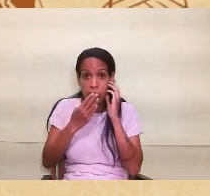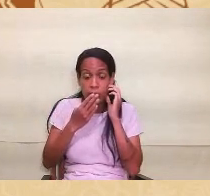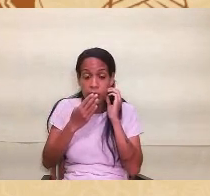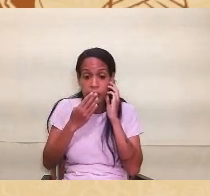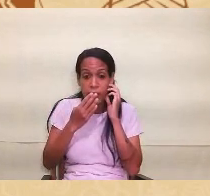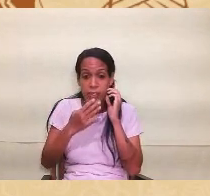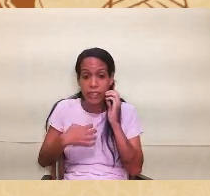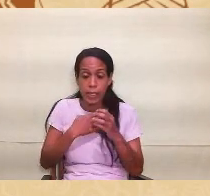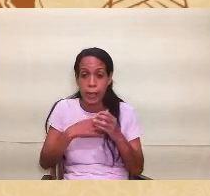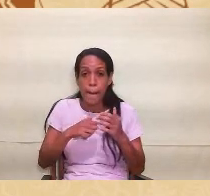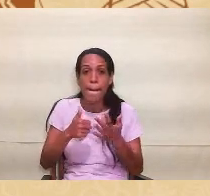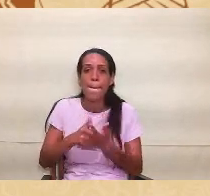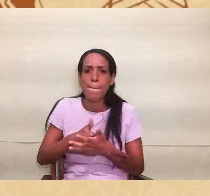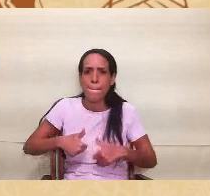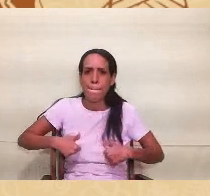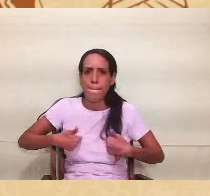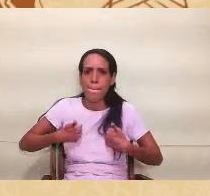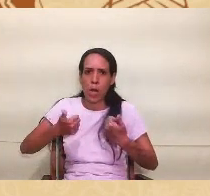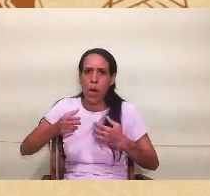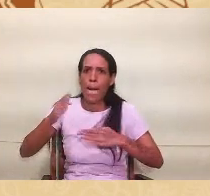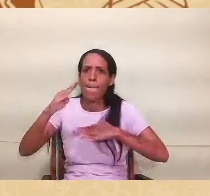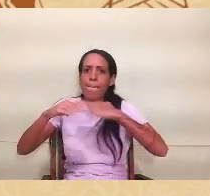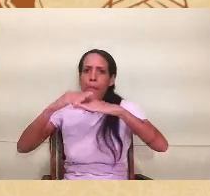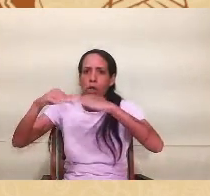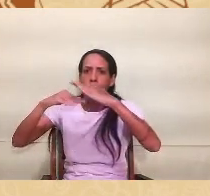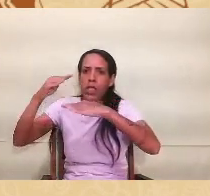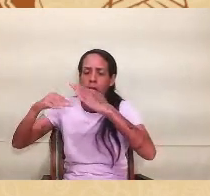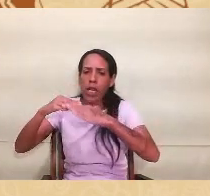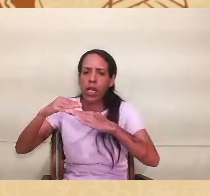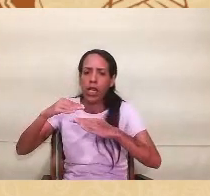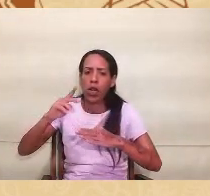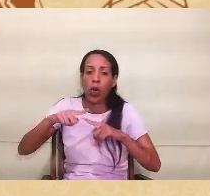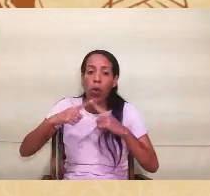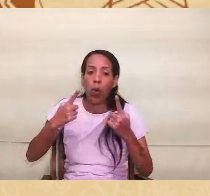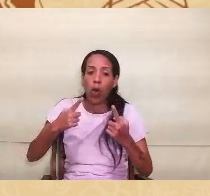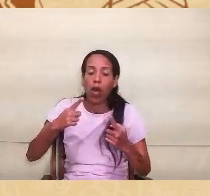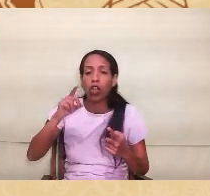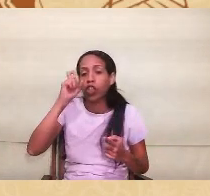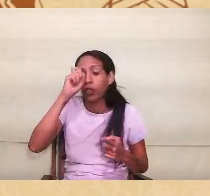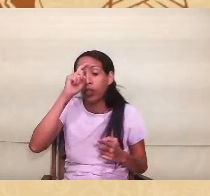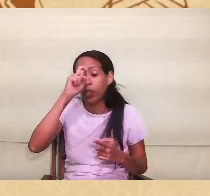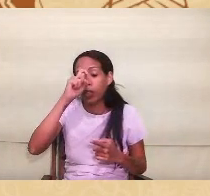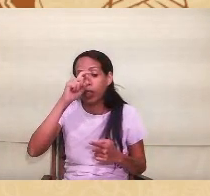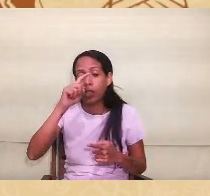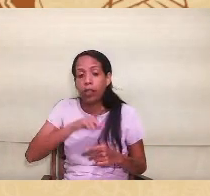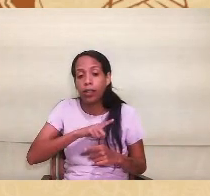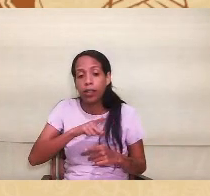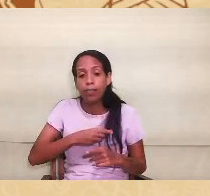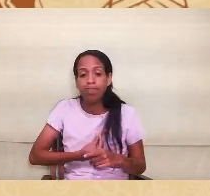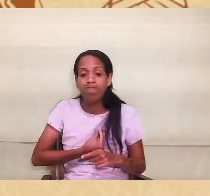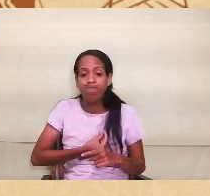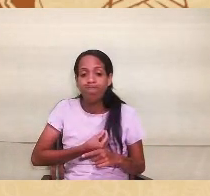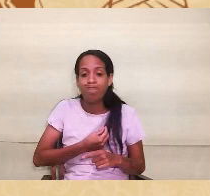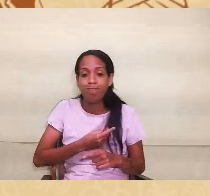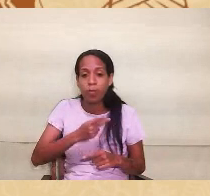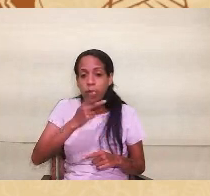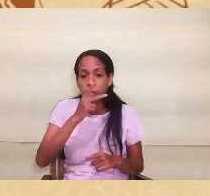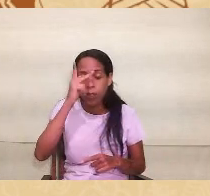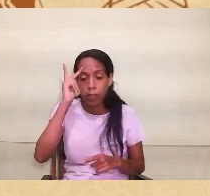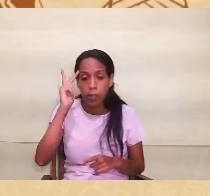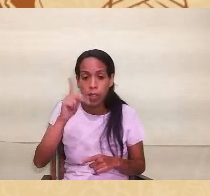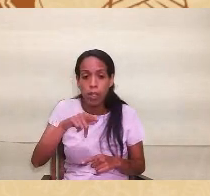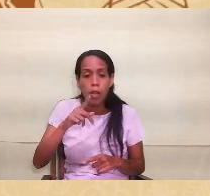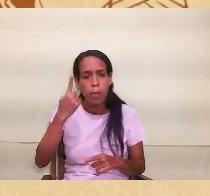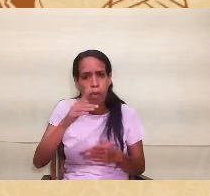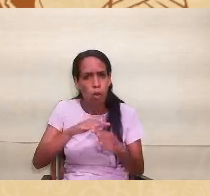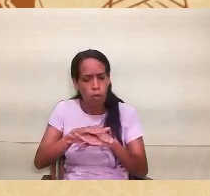sua luta, no seu processo. E quais são as dificuldades? São mais de 300 povos. Uma vez conversando com os mapuche,